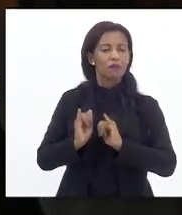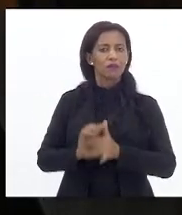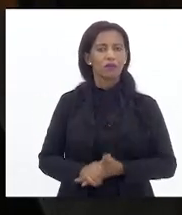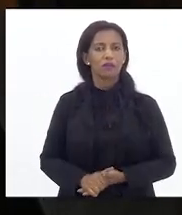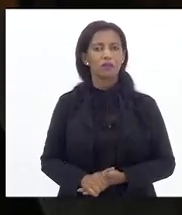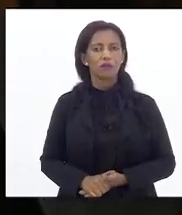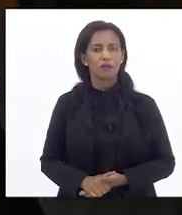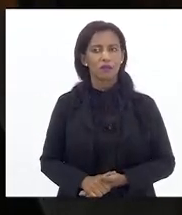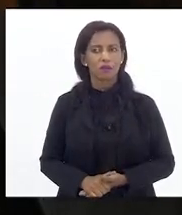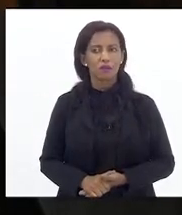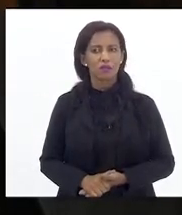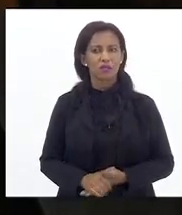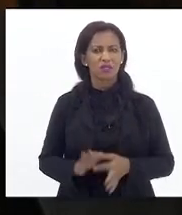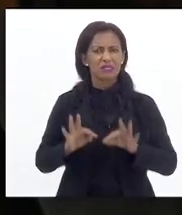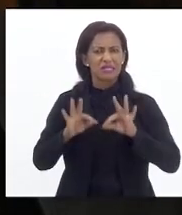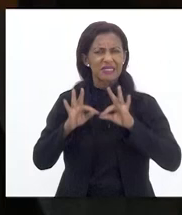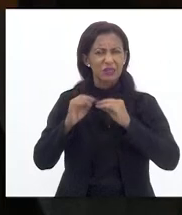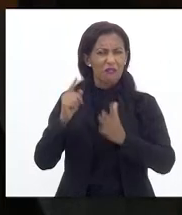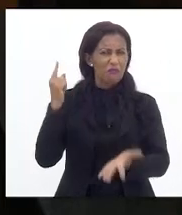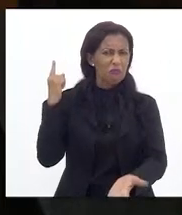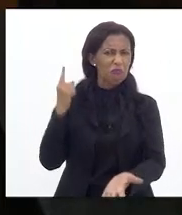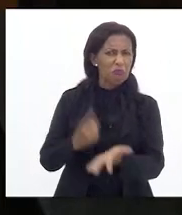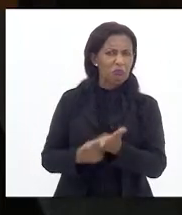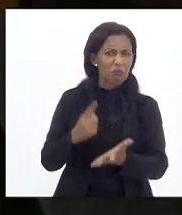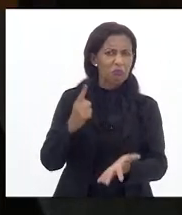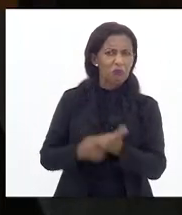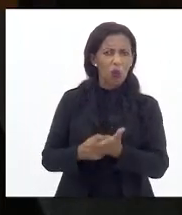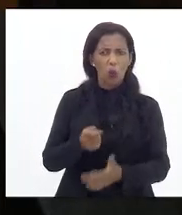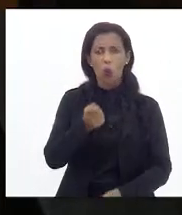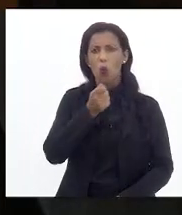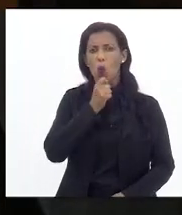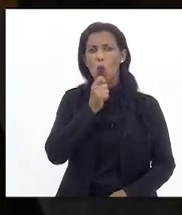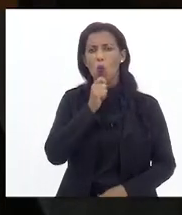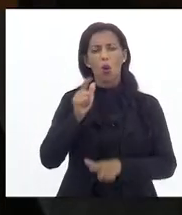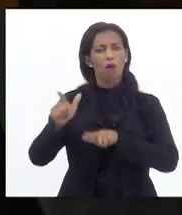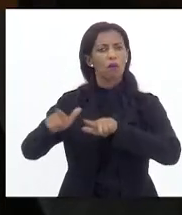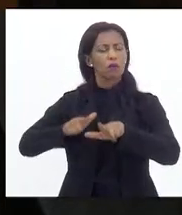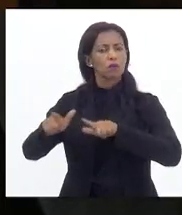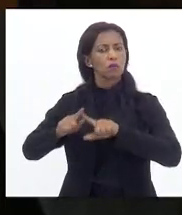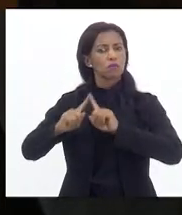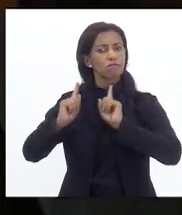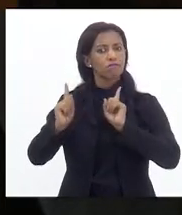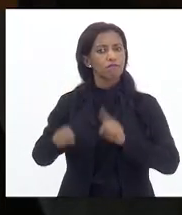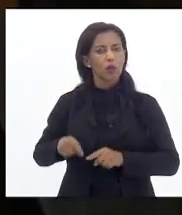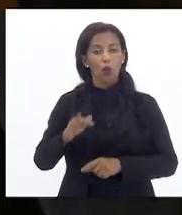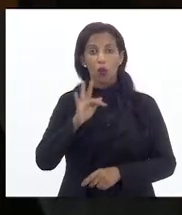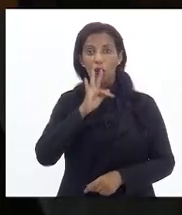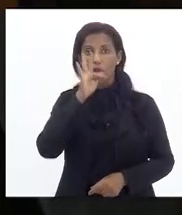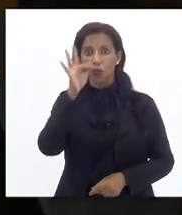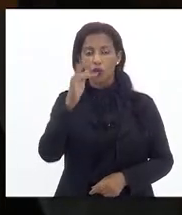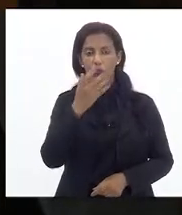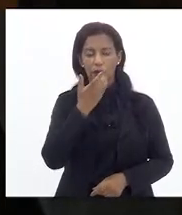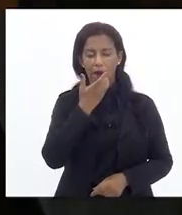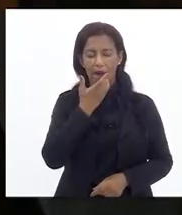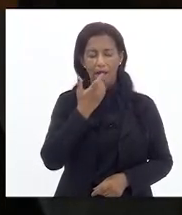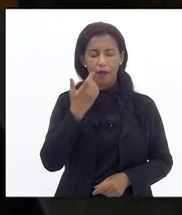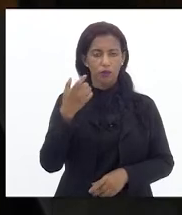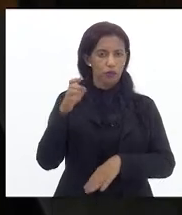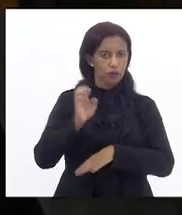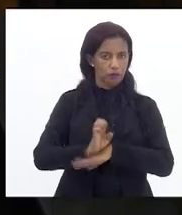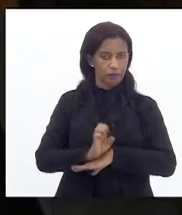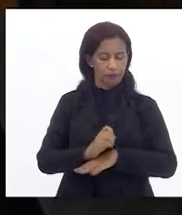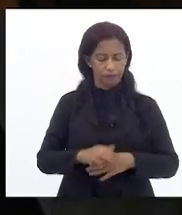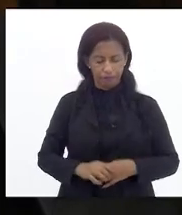é um Total descompromisso com o servidor público principalmente com futuro do Estado Oi